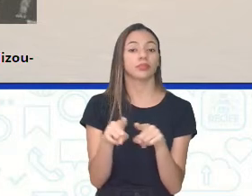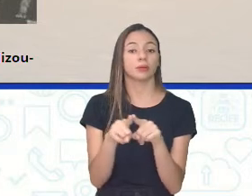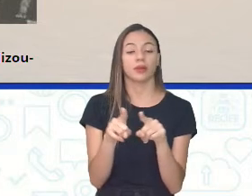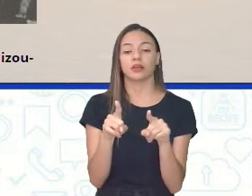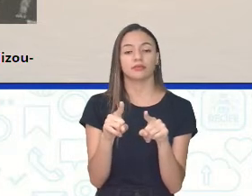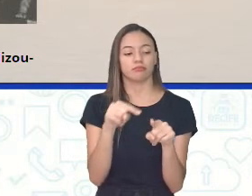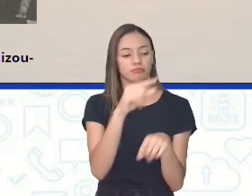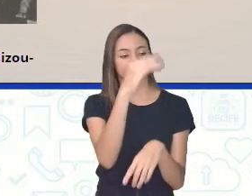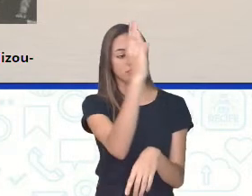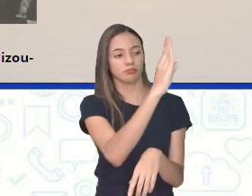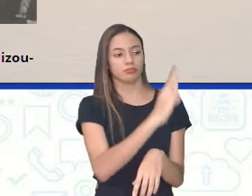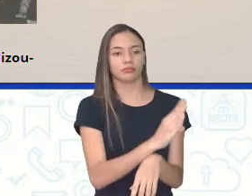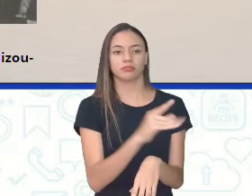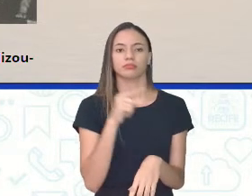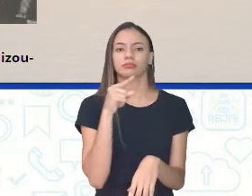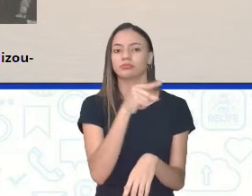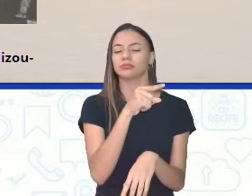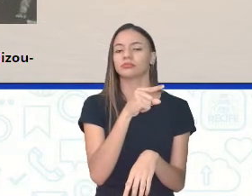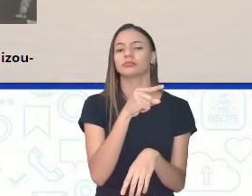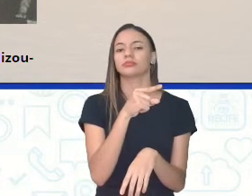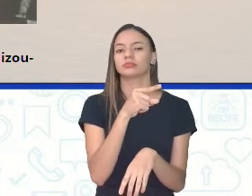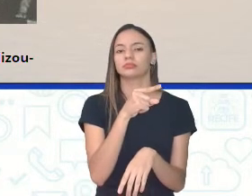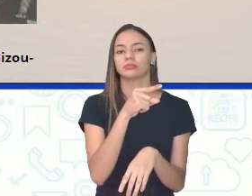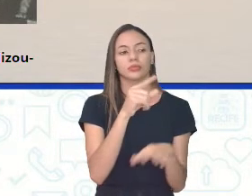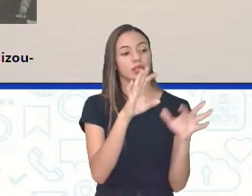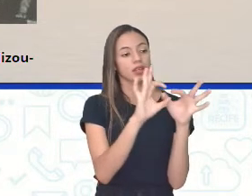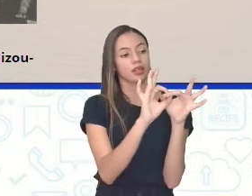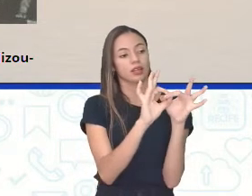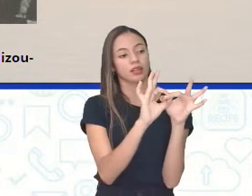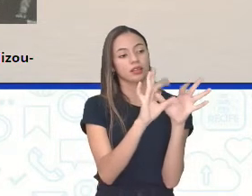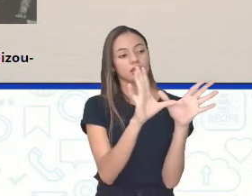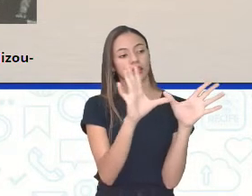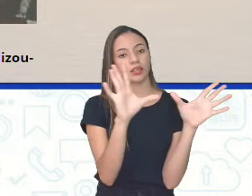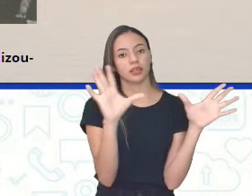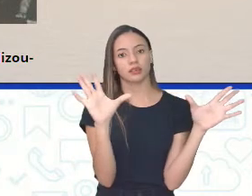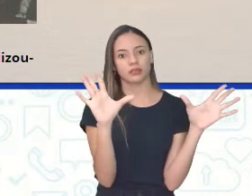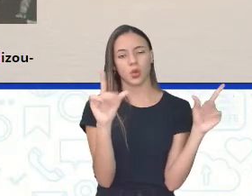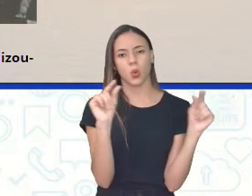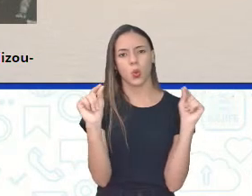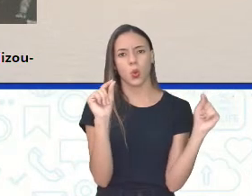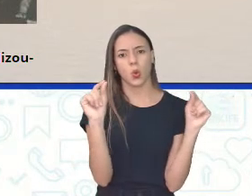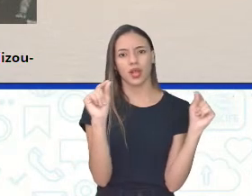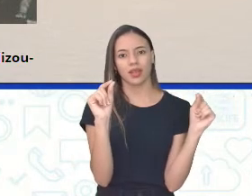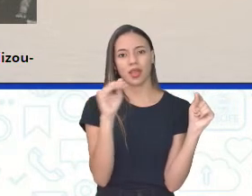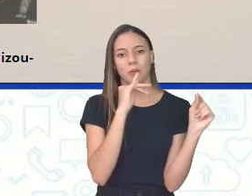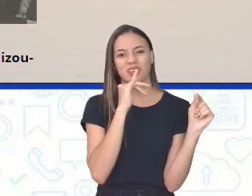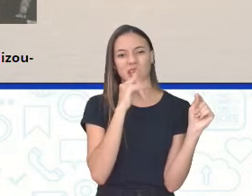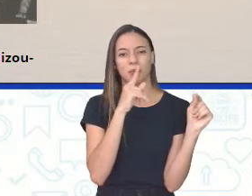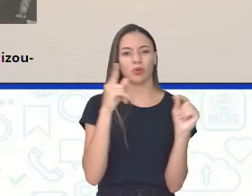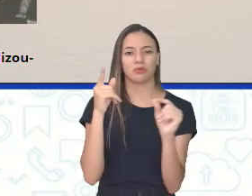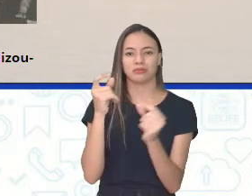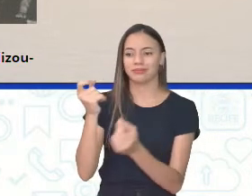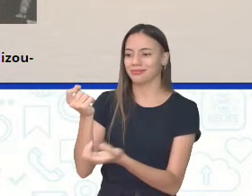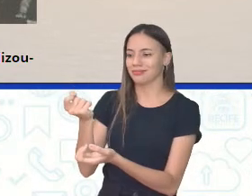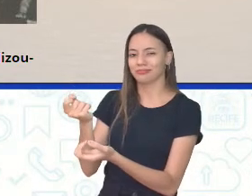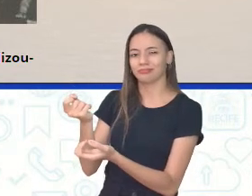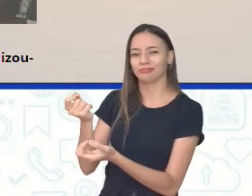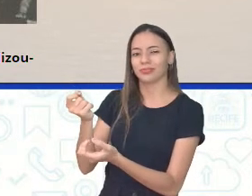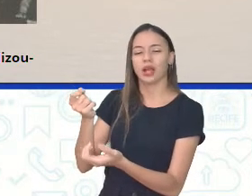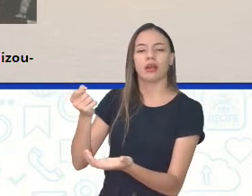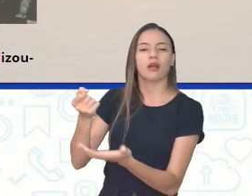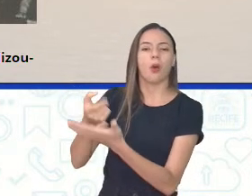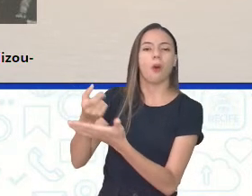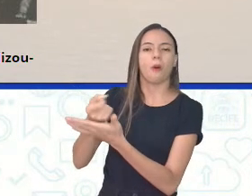com que o Brasil ele ficasse livre da ideia de ter que importar combustíveis, né, de